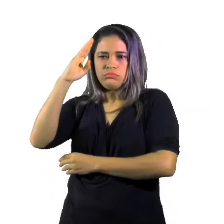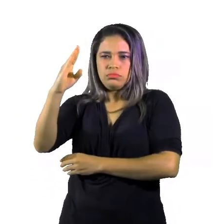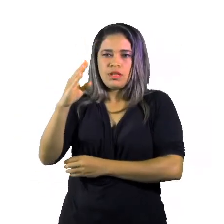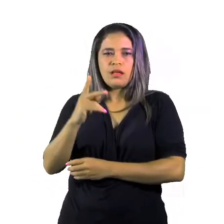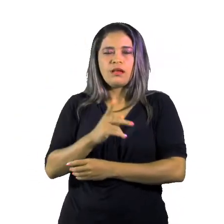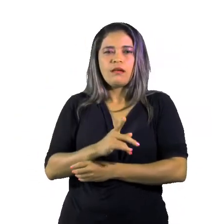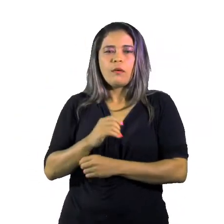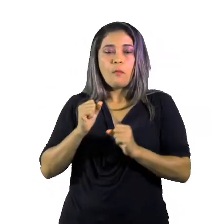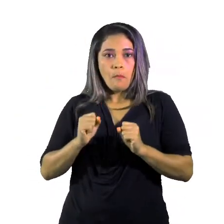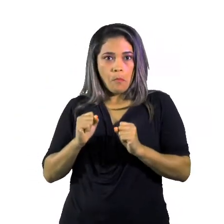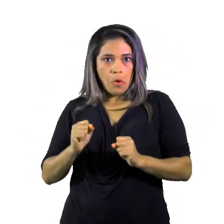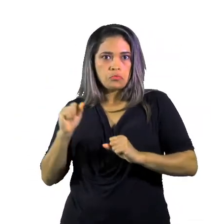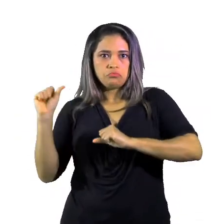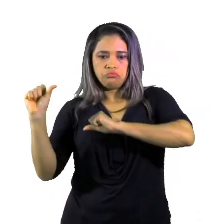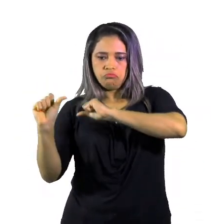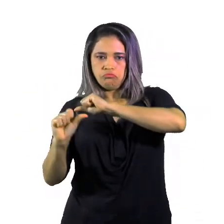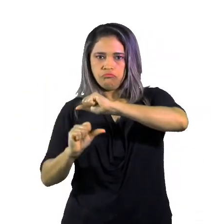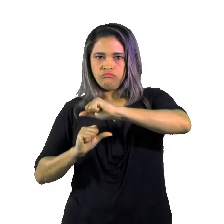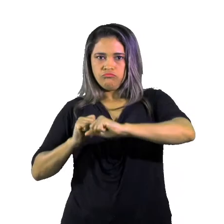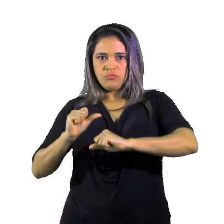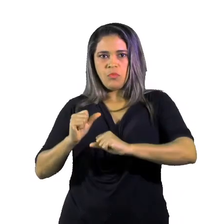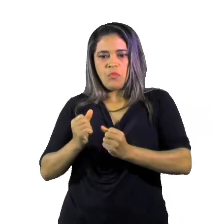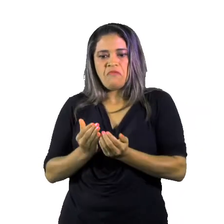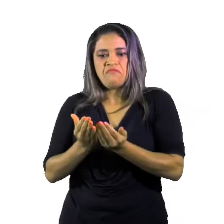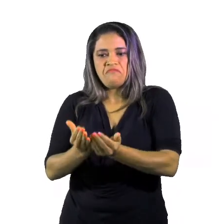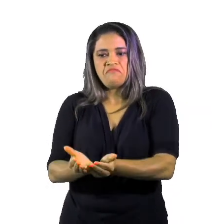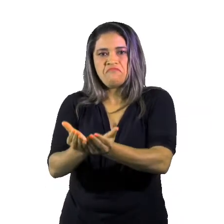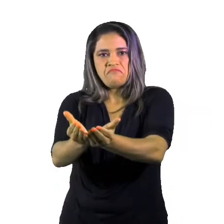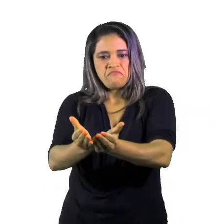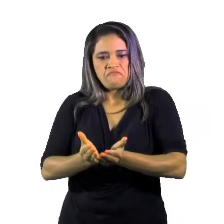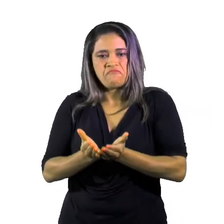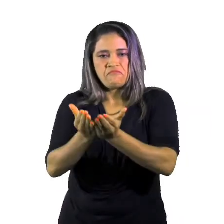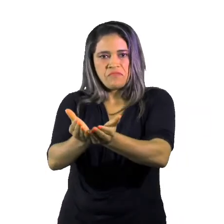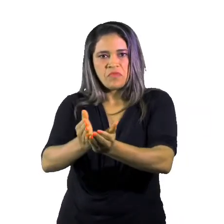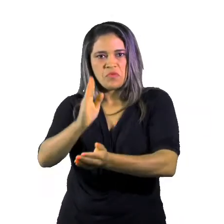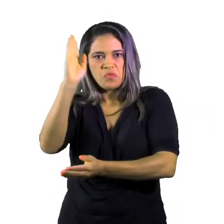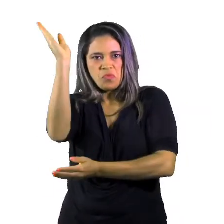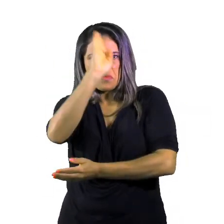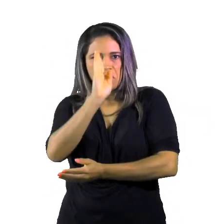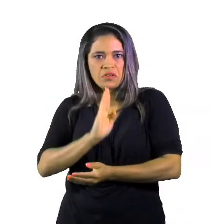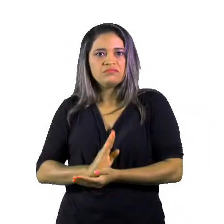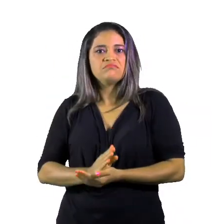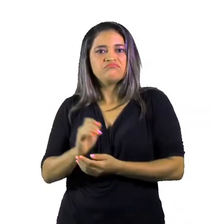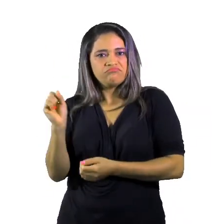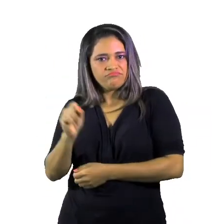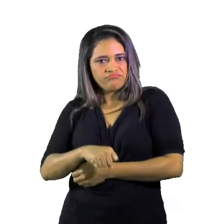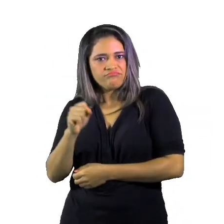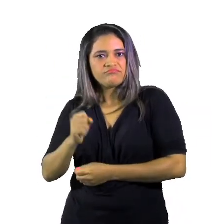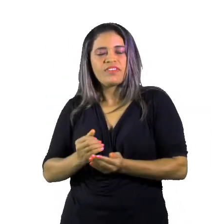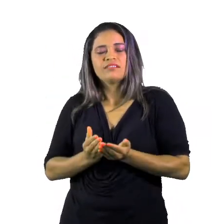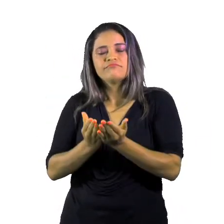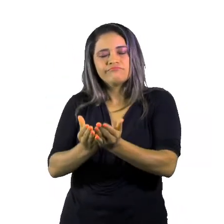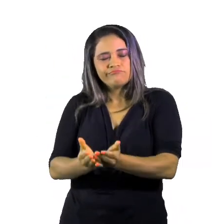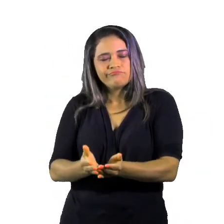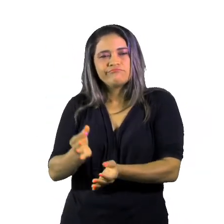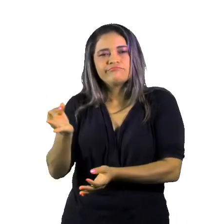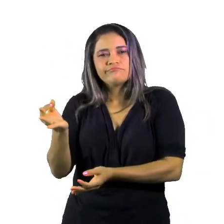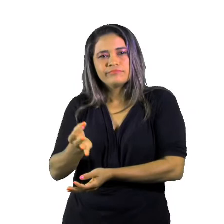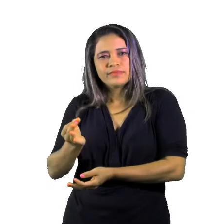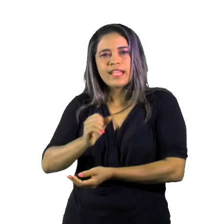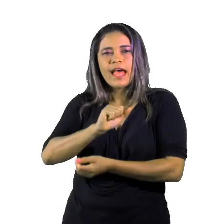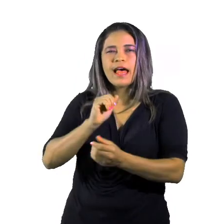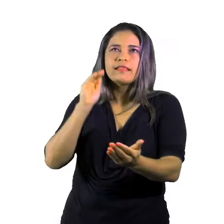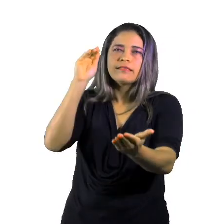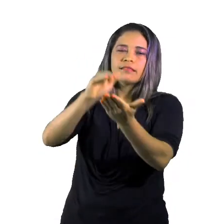transformar em uma das mais importantes vias de águas navegáveis do país. É uma via navegável até a hidrovia do